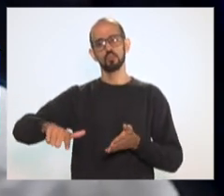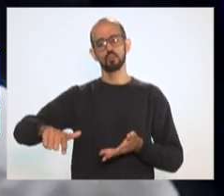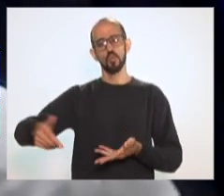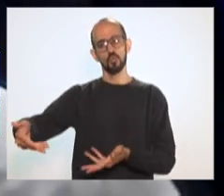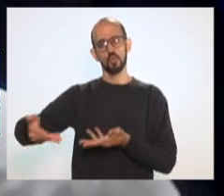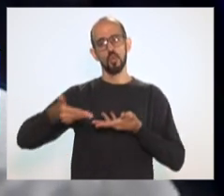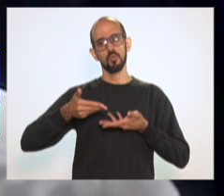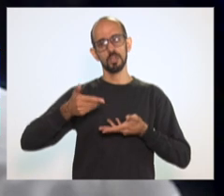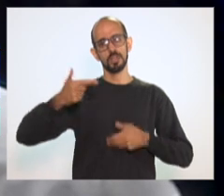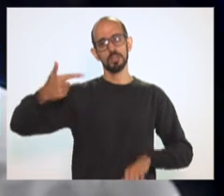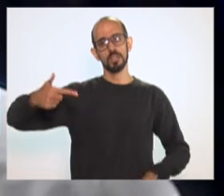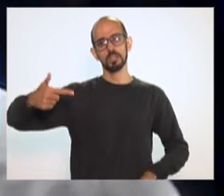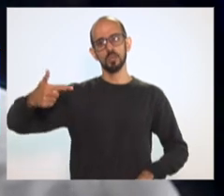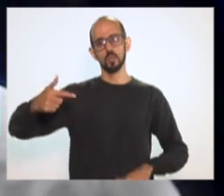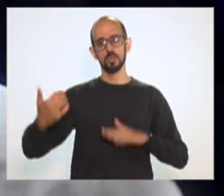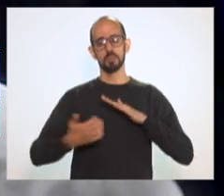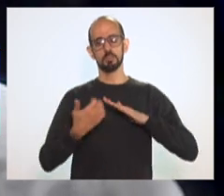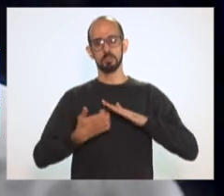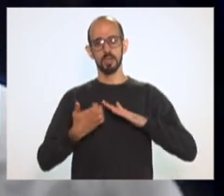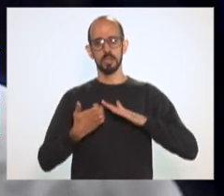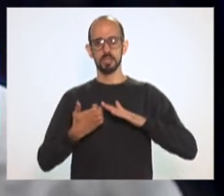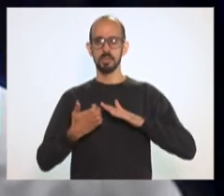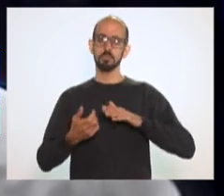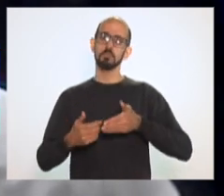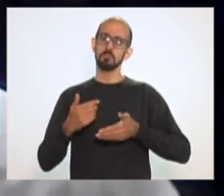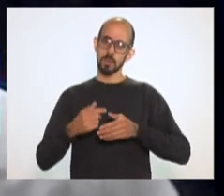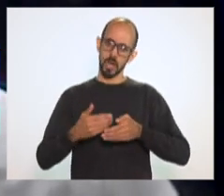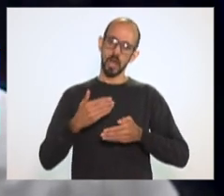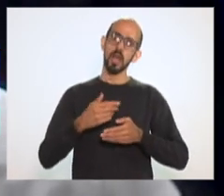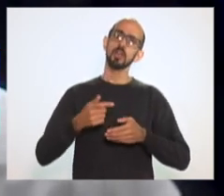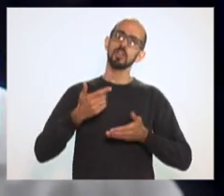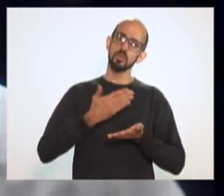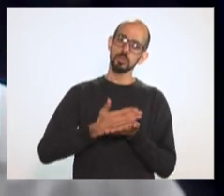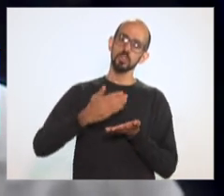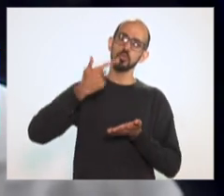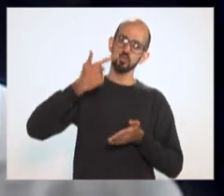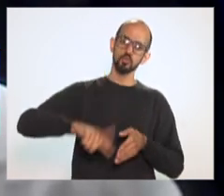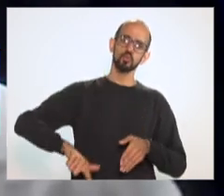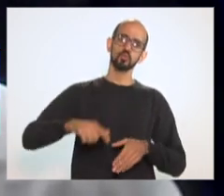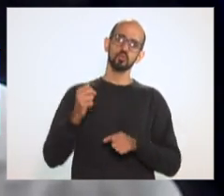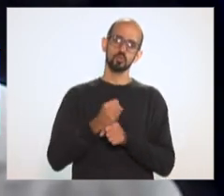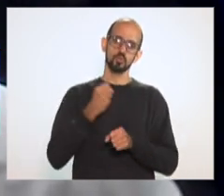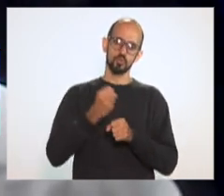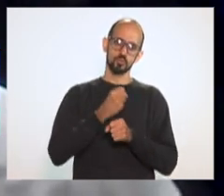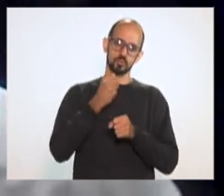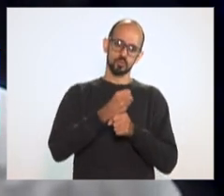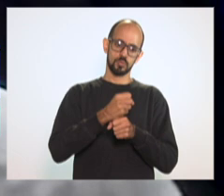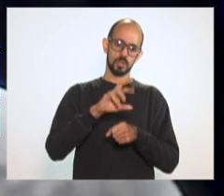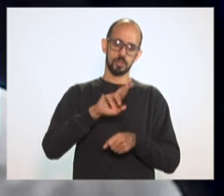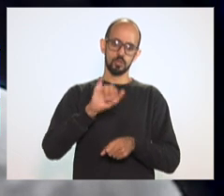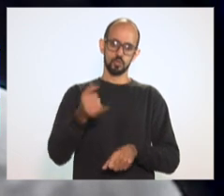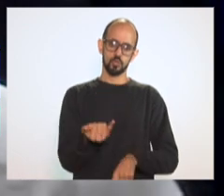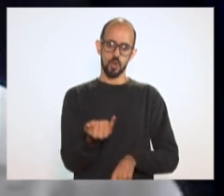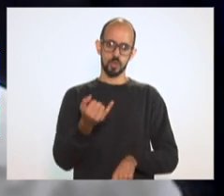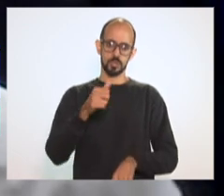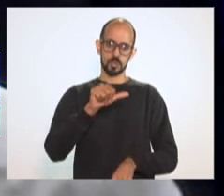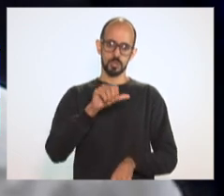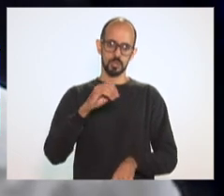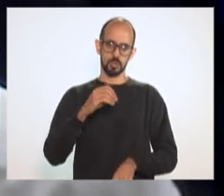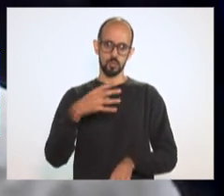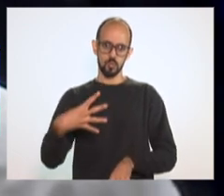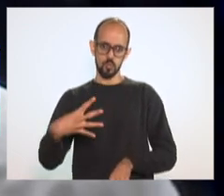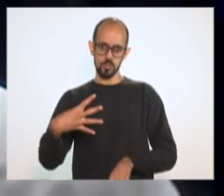colocada para a retomada dessas obras a rodovia RJ 104 rodovia Amaral